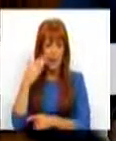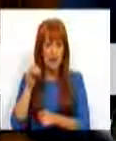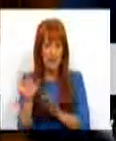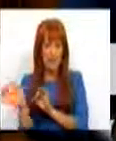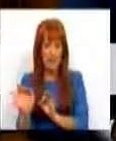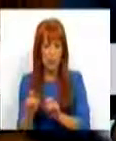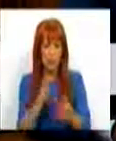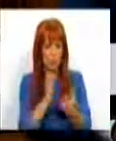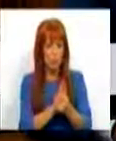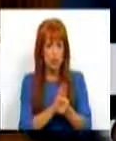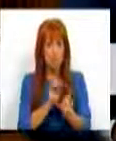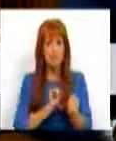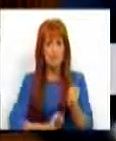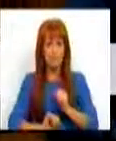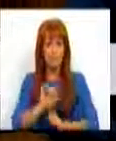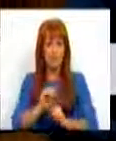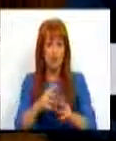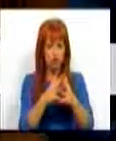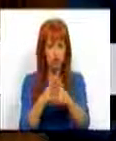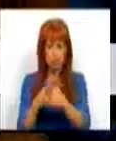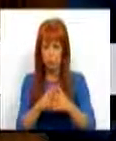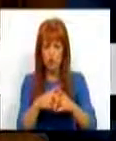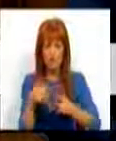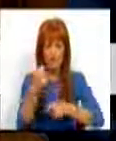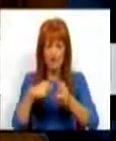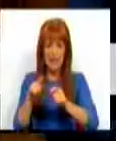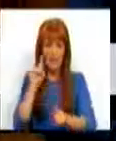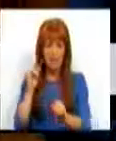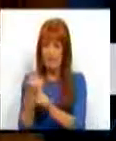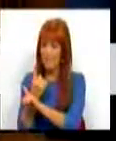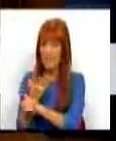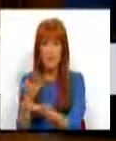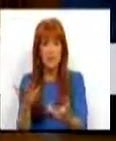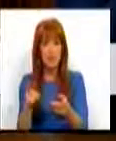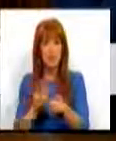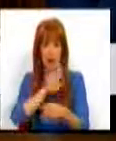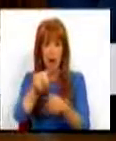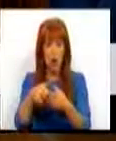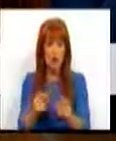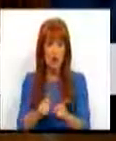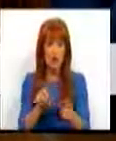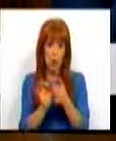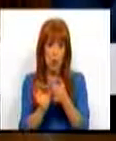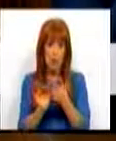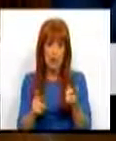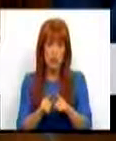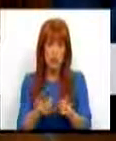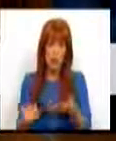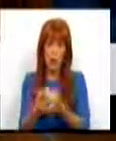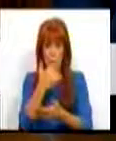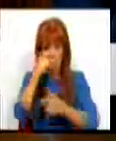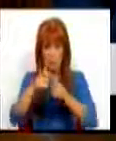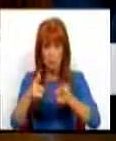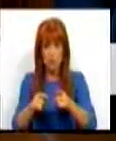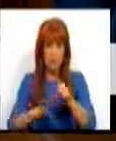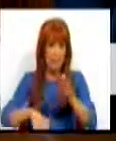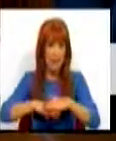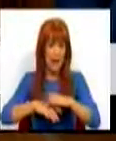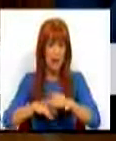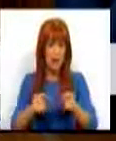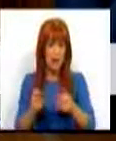80 deixará de existir no dia em que vender todos os seus ativos. Passados 3 meses, o que nós estamos a fazer é reorganizar o máximo